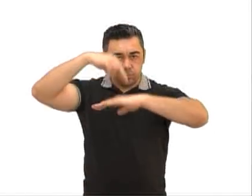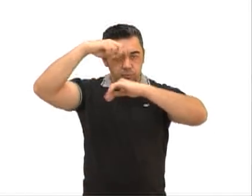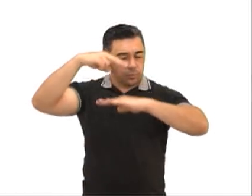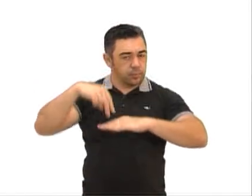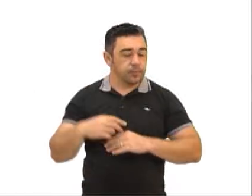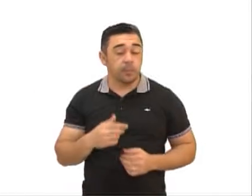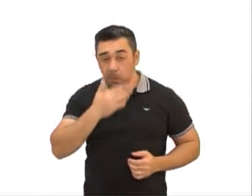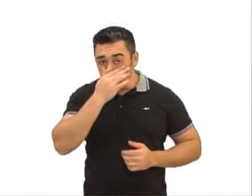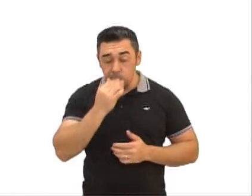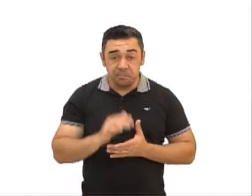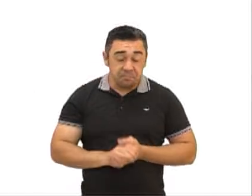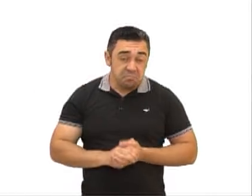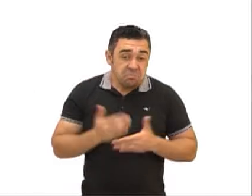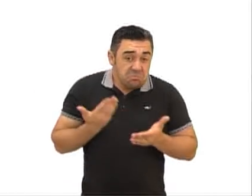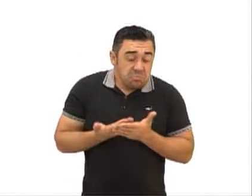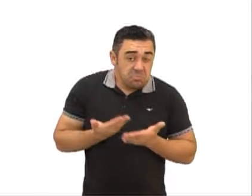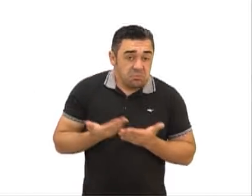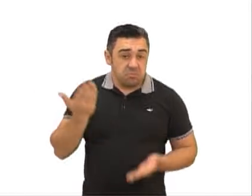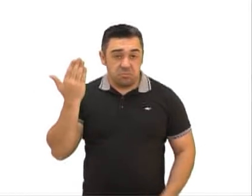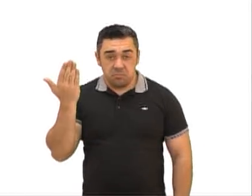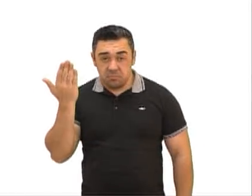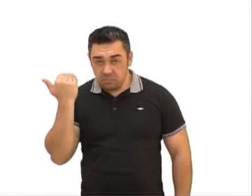só,